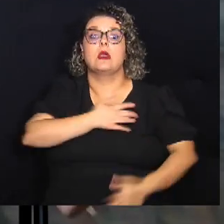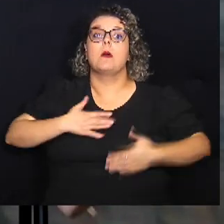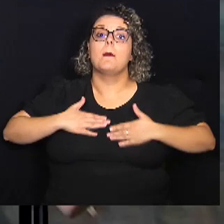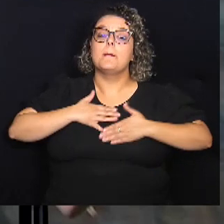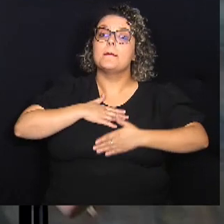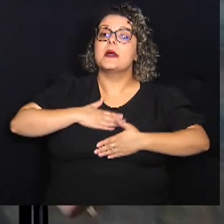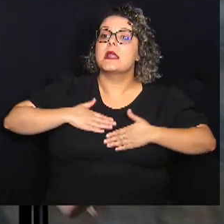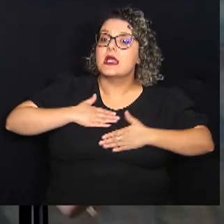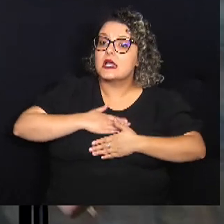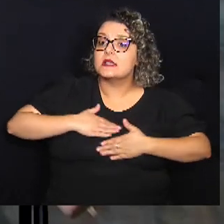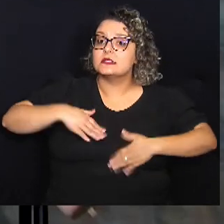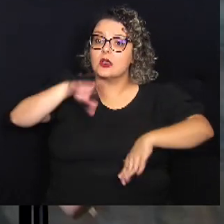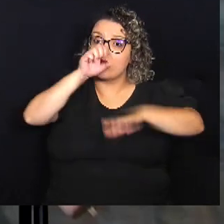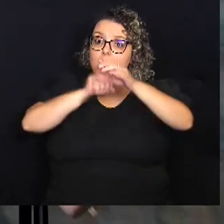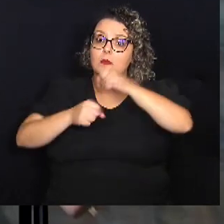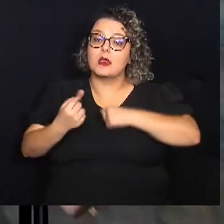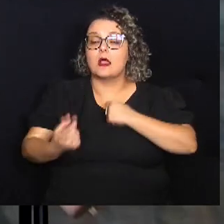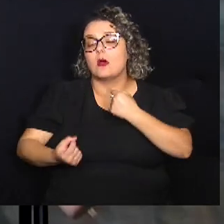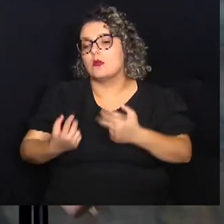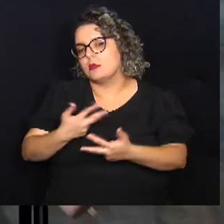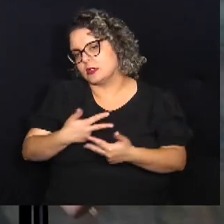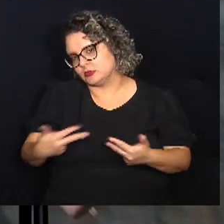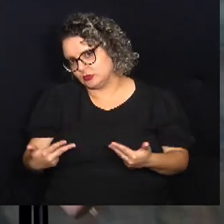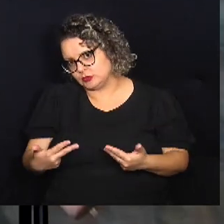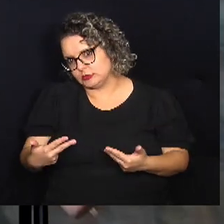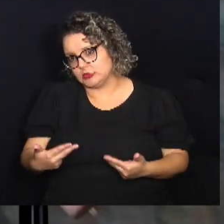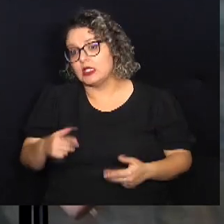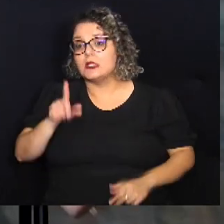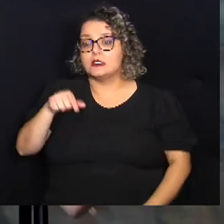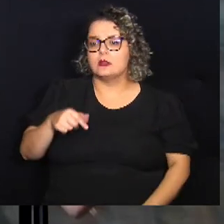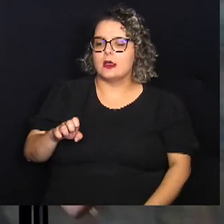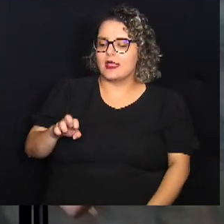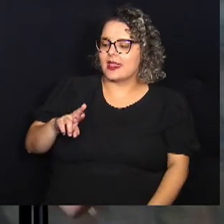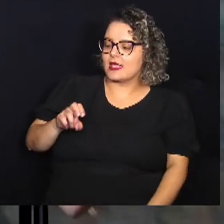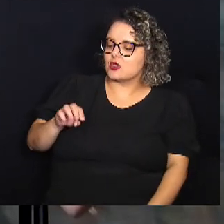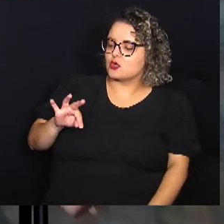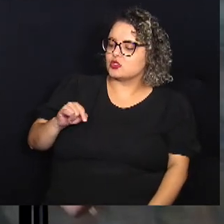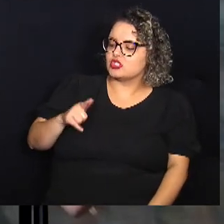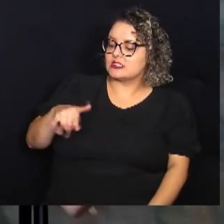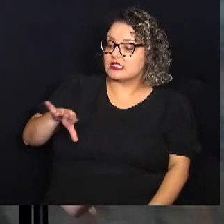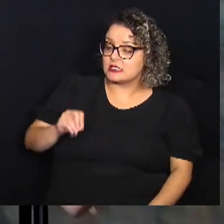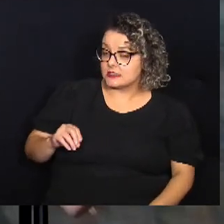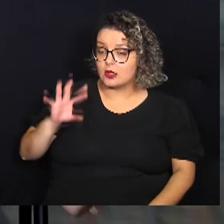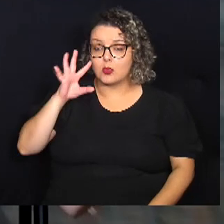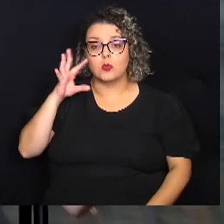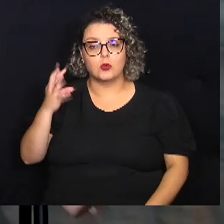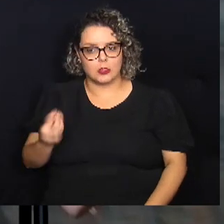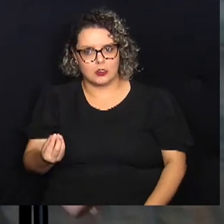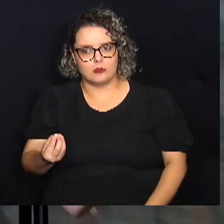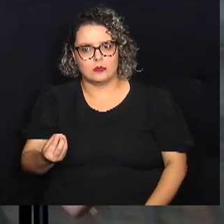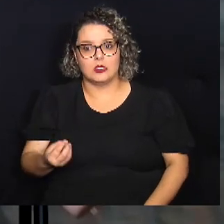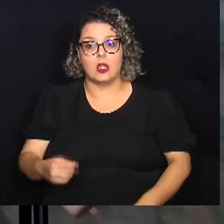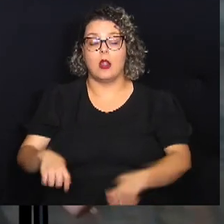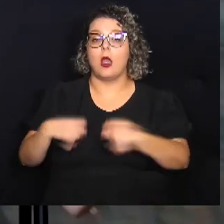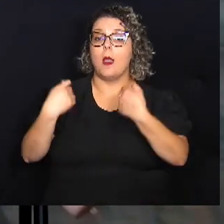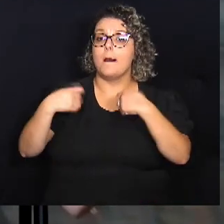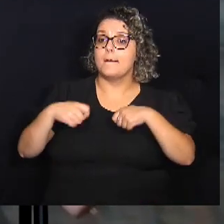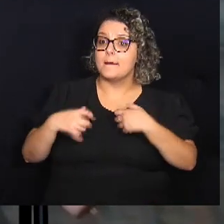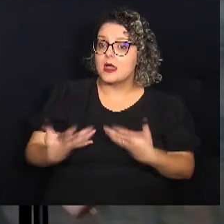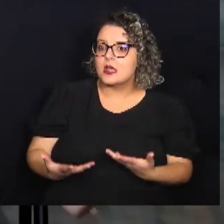ter aprendido determinada coisa? Então, essa erotização do conhecimento, ela precisa